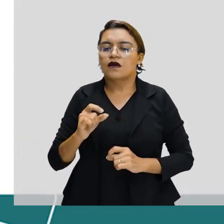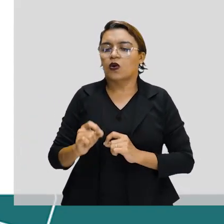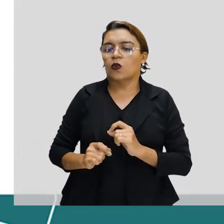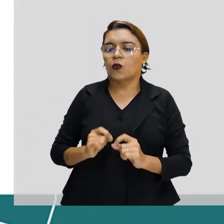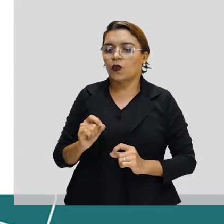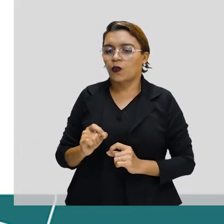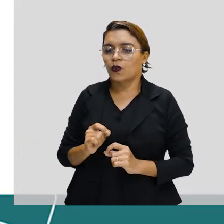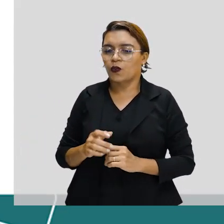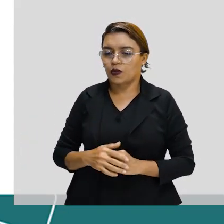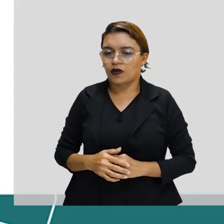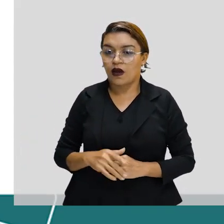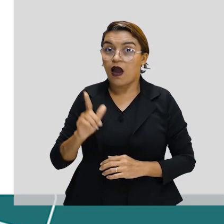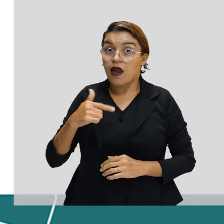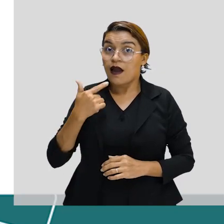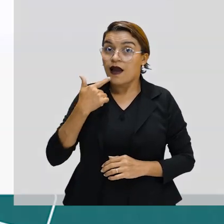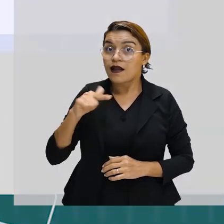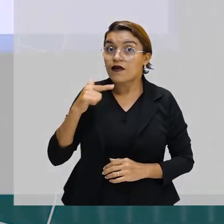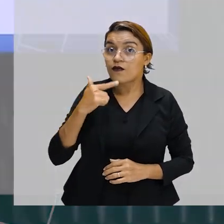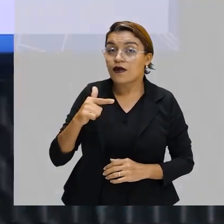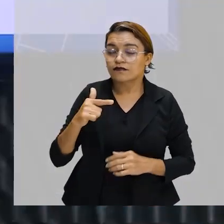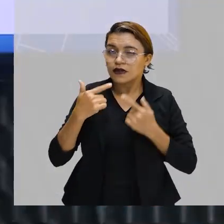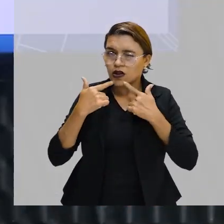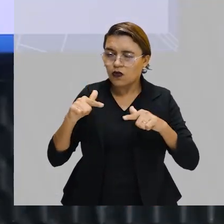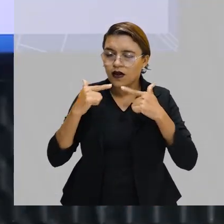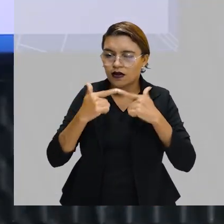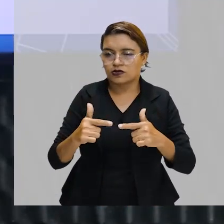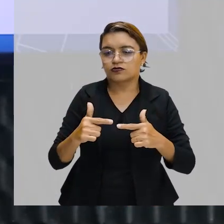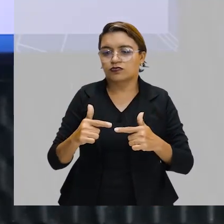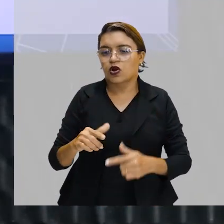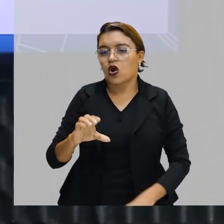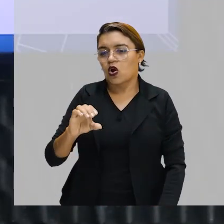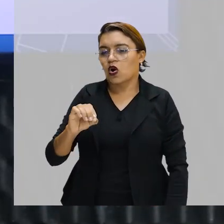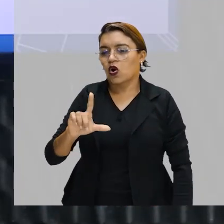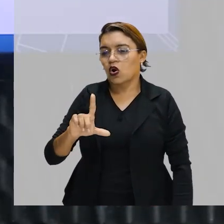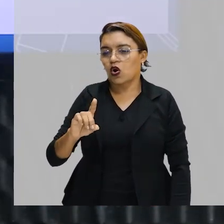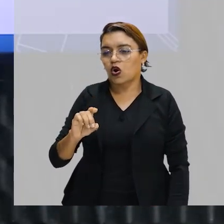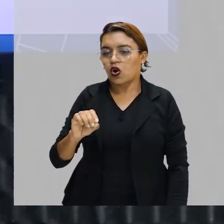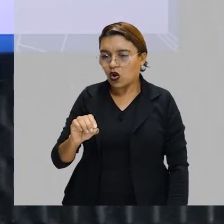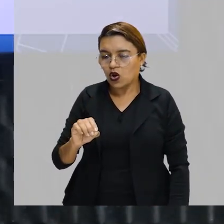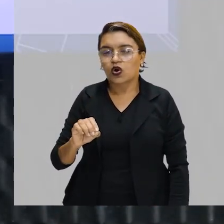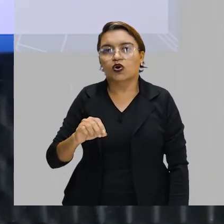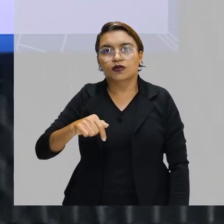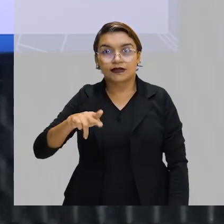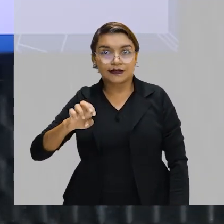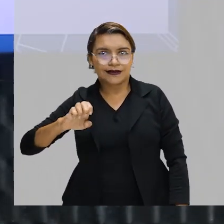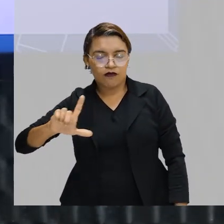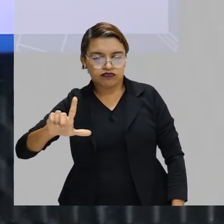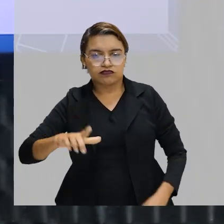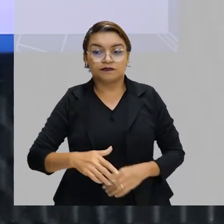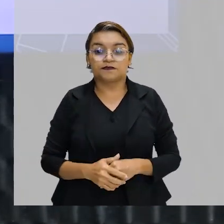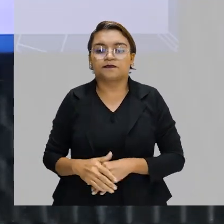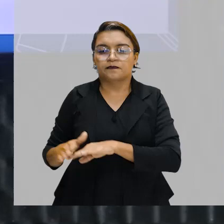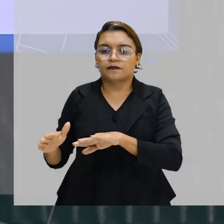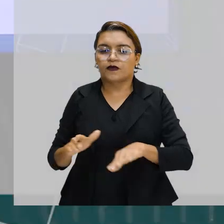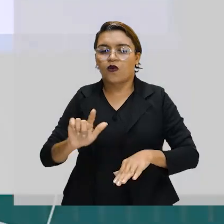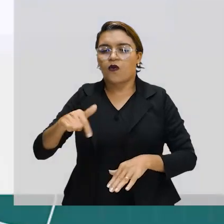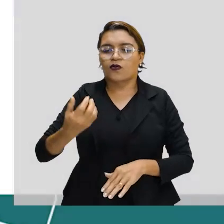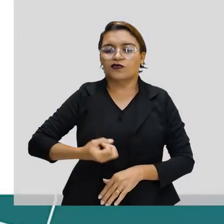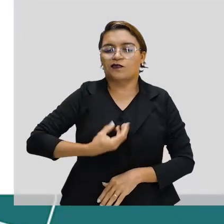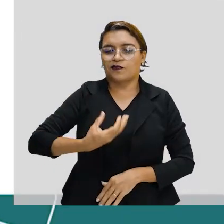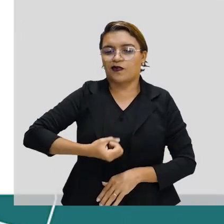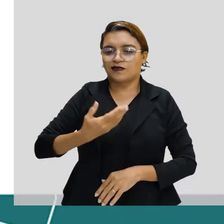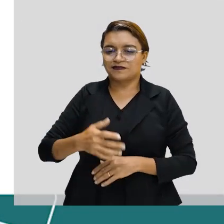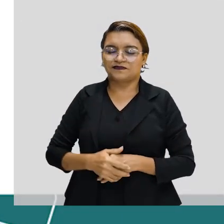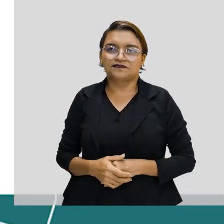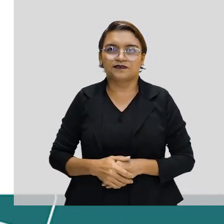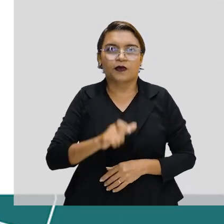é a linguagem coloquial, que até então não era uma coisa muito bem vista. Olha esse outro poema aqui, muito engraçado.